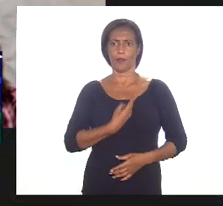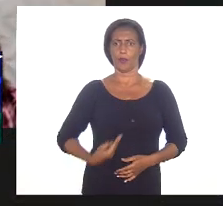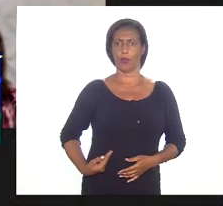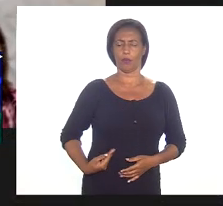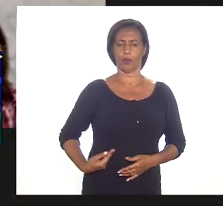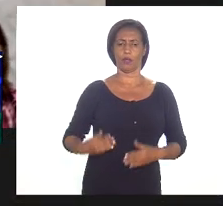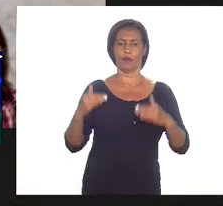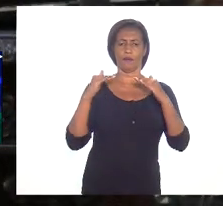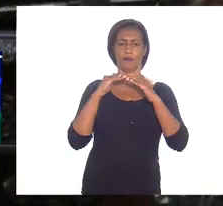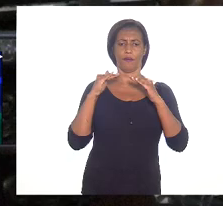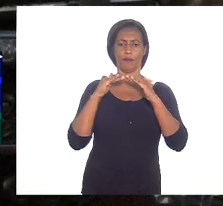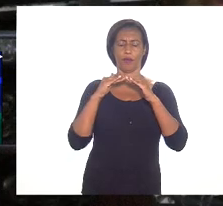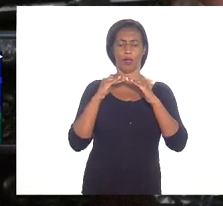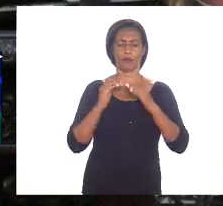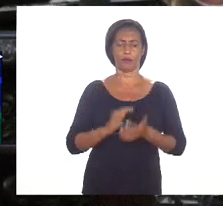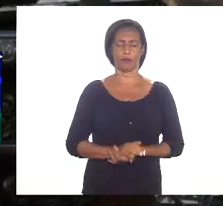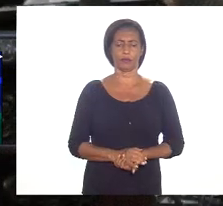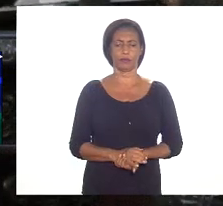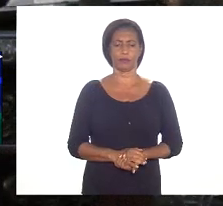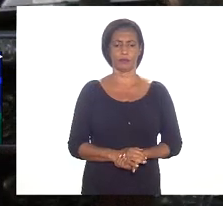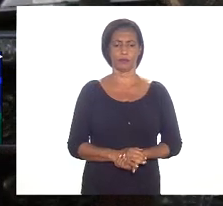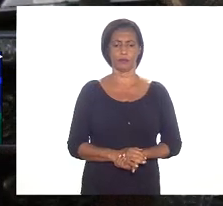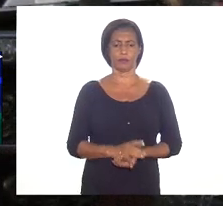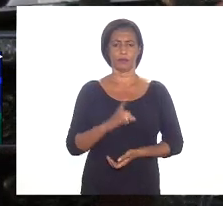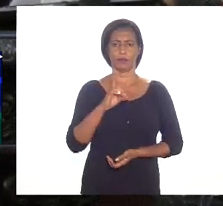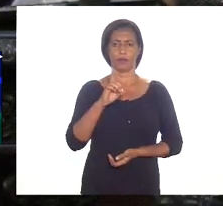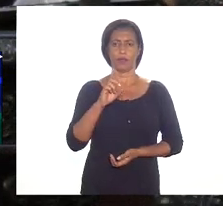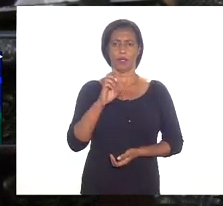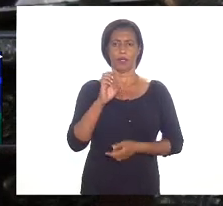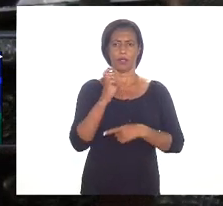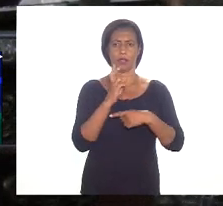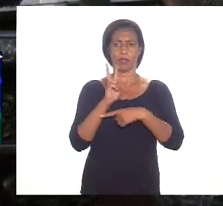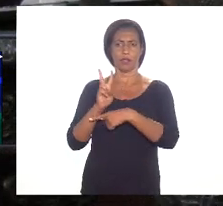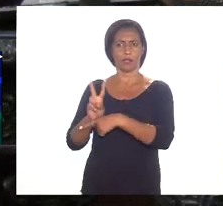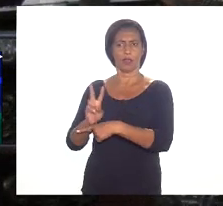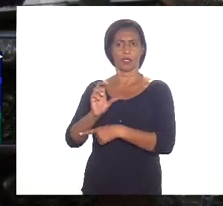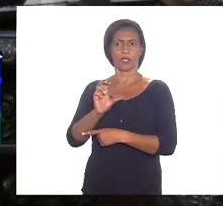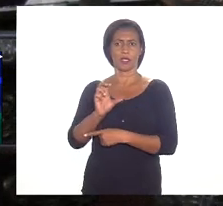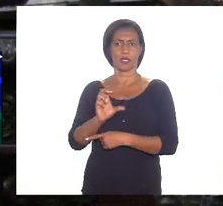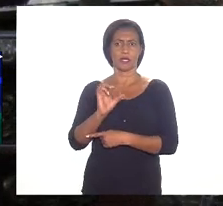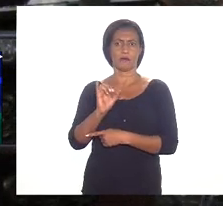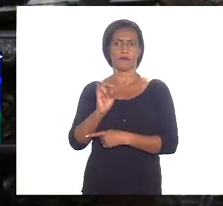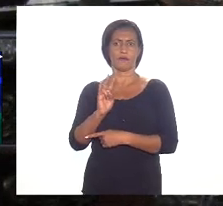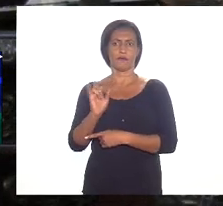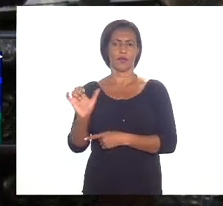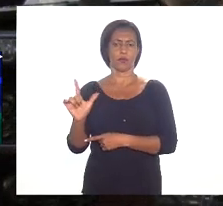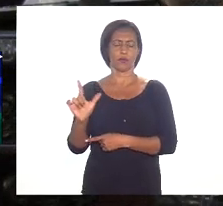favorável deputado Carlos Augusto a comissão de Defesa Civil Deputado rosenverg Reis